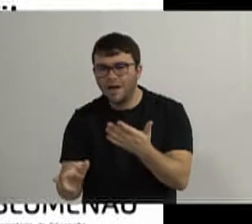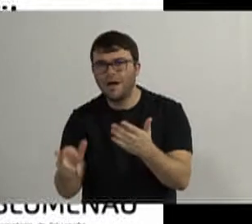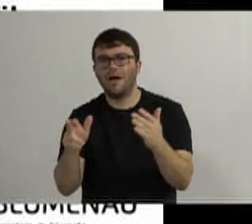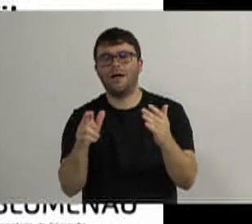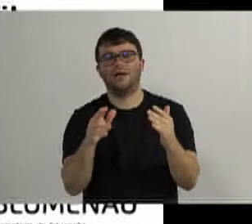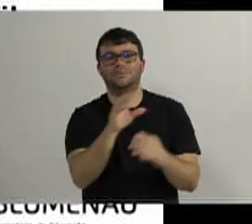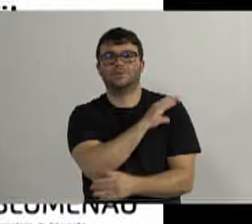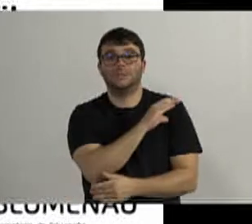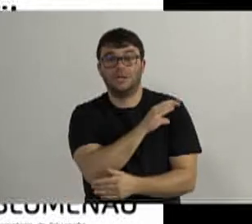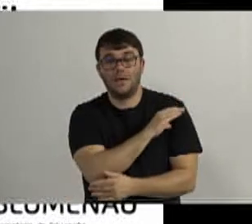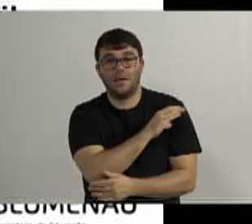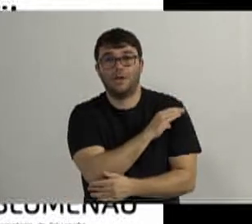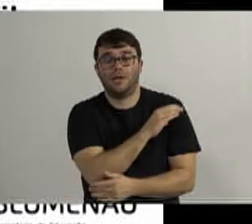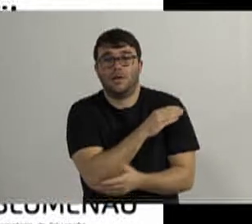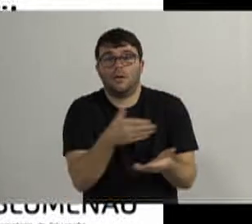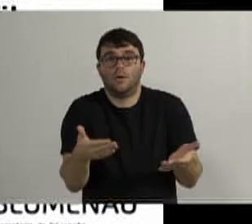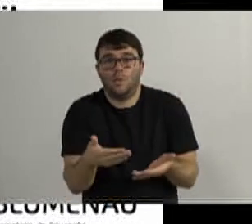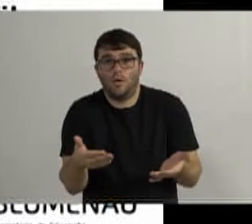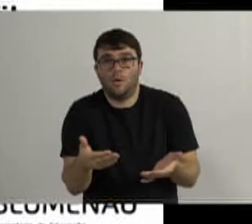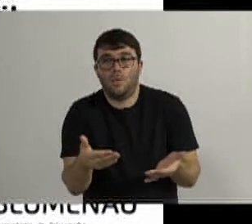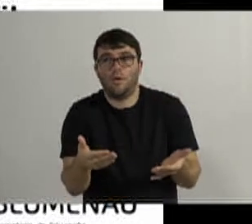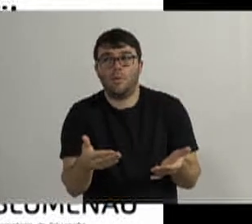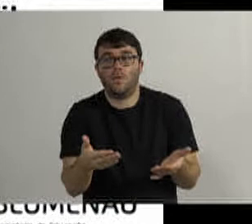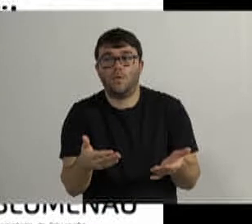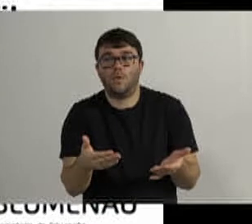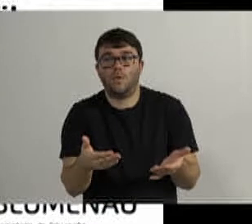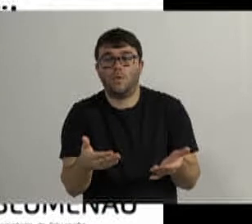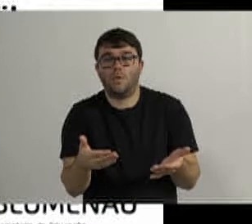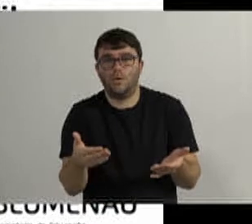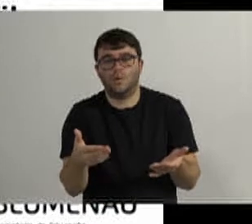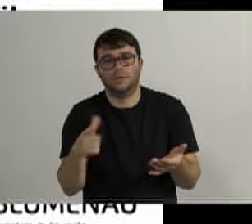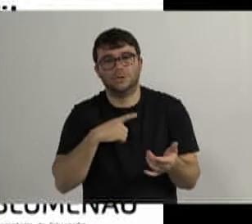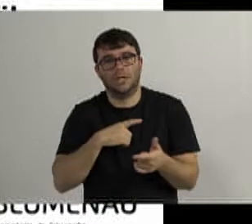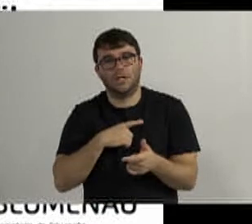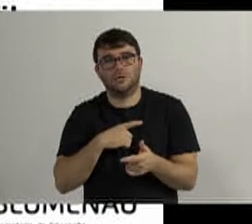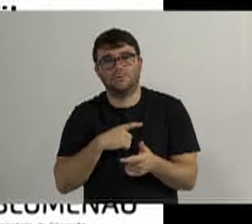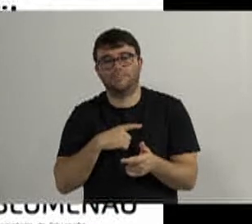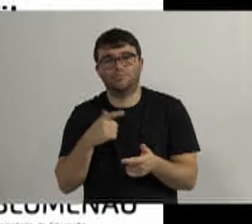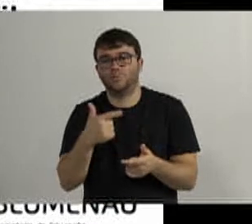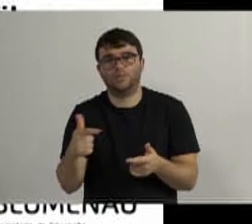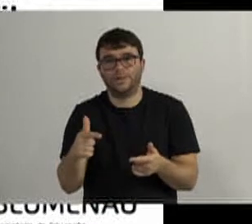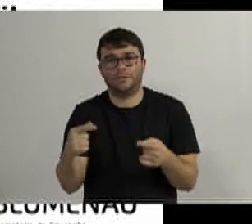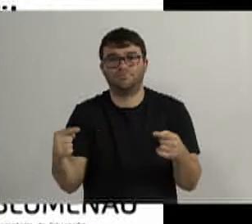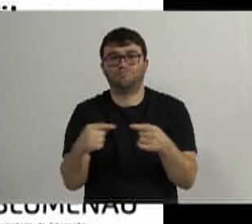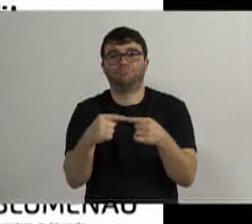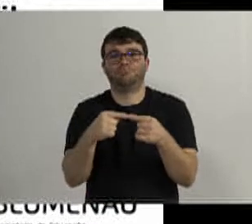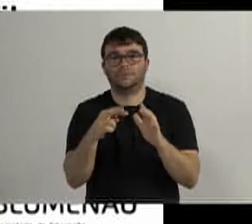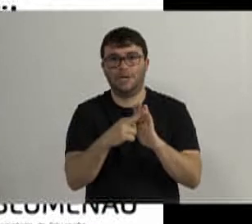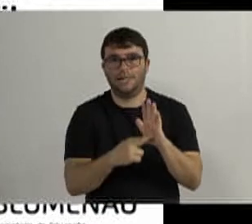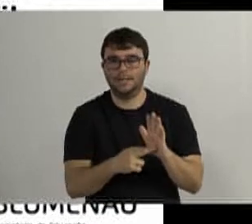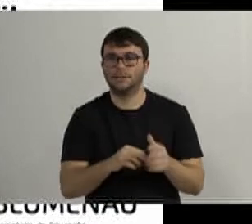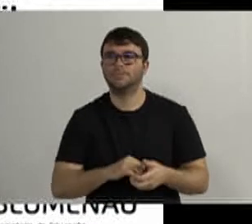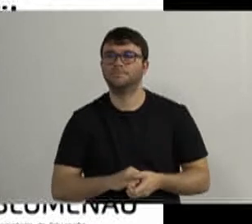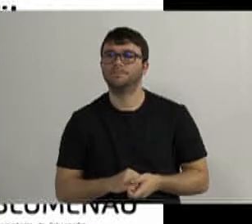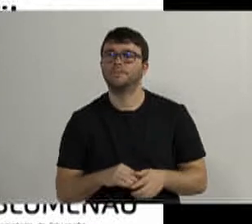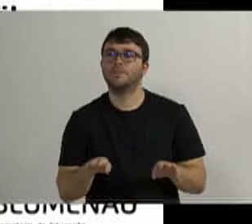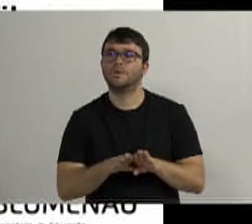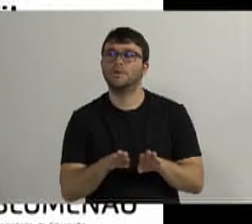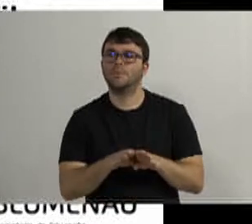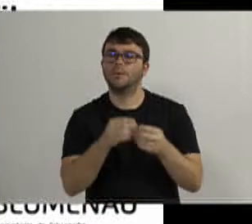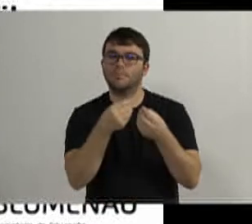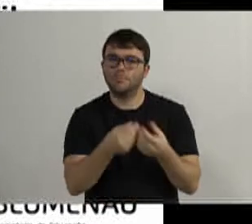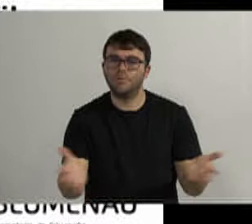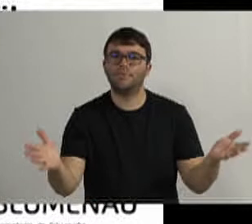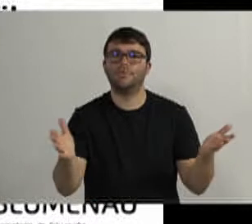que inclusive tem hoje tá como regulares fizemos um lançamento de